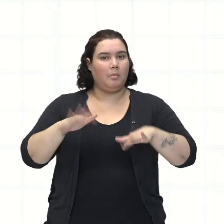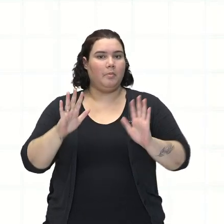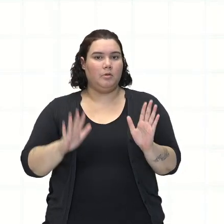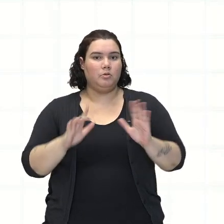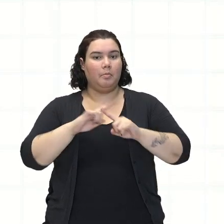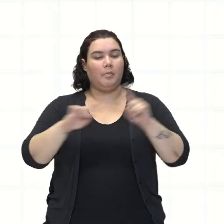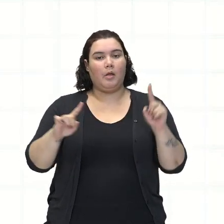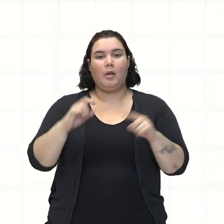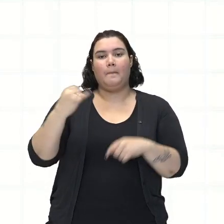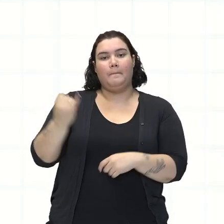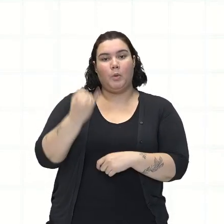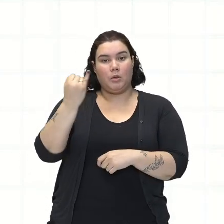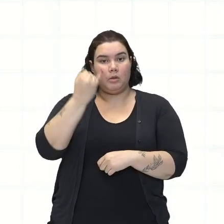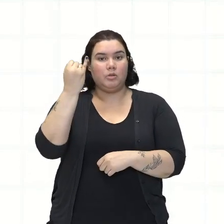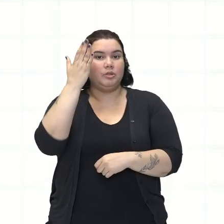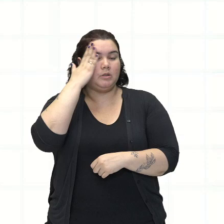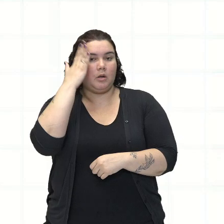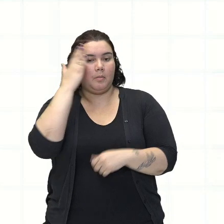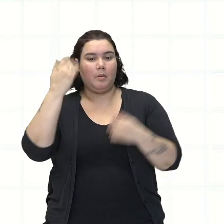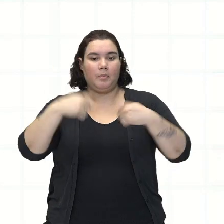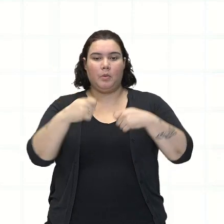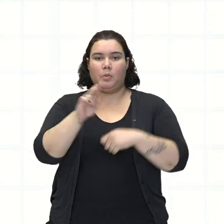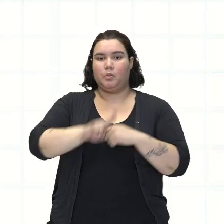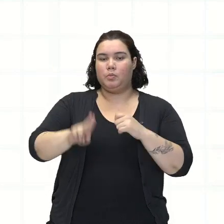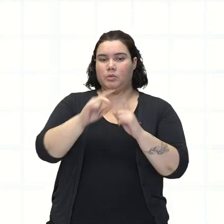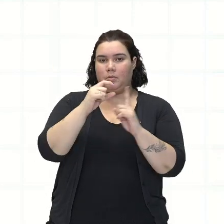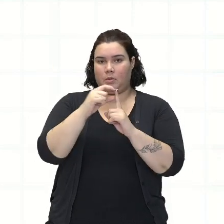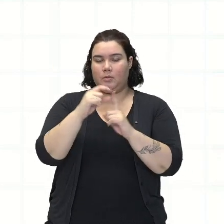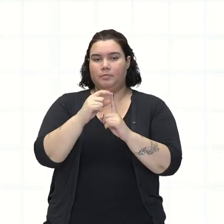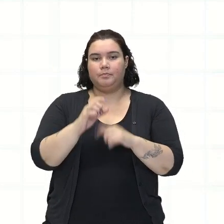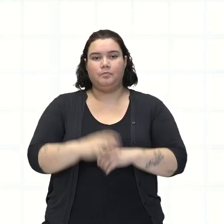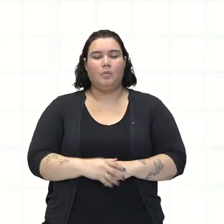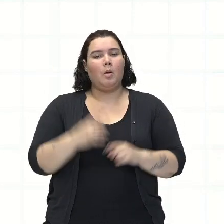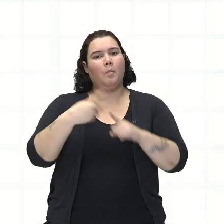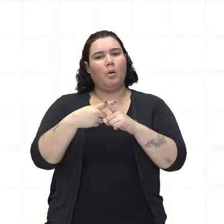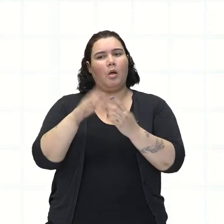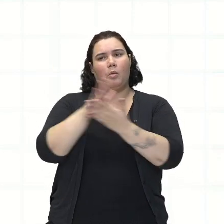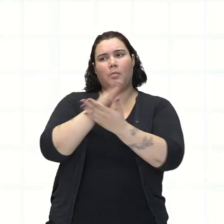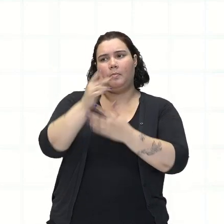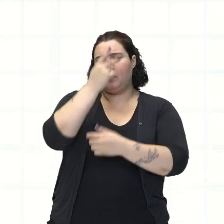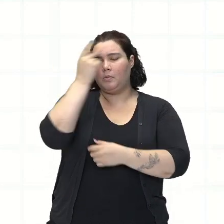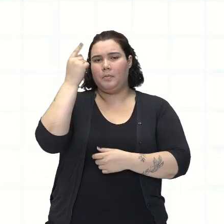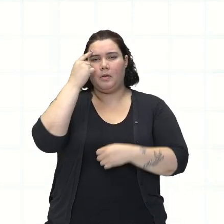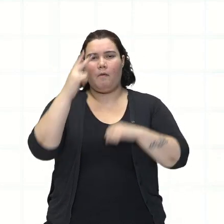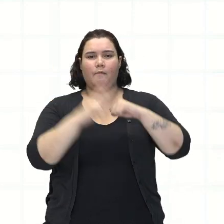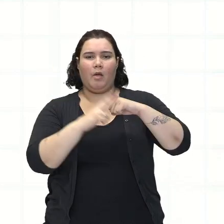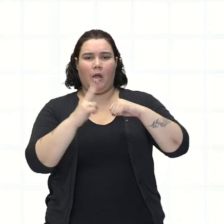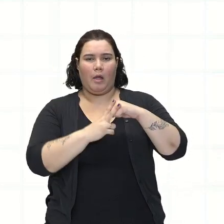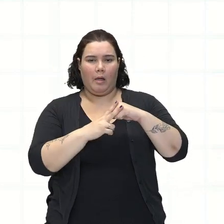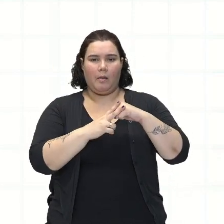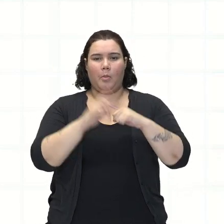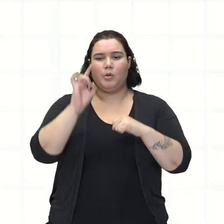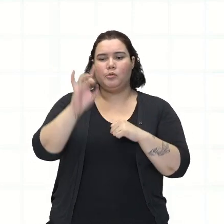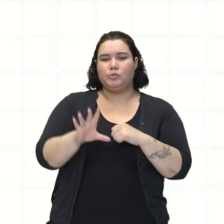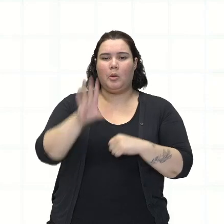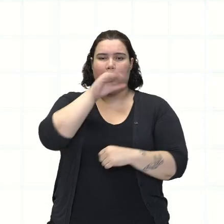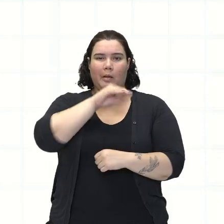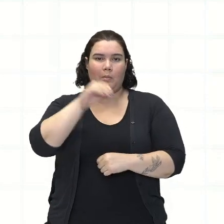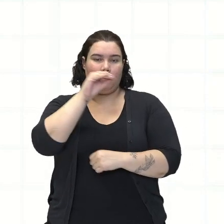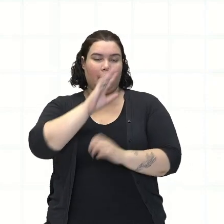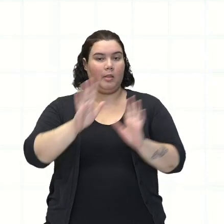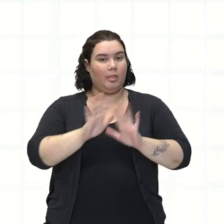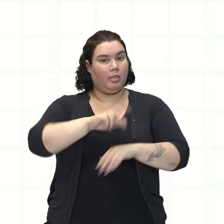É muito importante destacar isso, porque algumas pessoas acham que verbal só está relacionado com falar. Isso não é bem verdade,